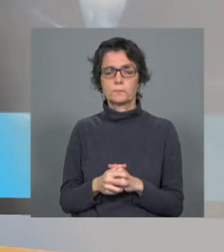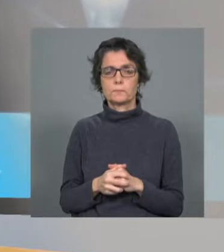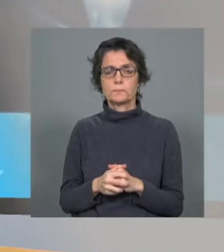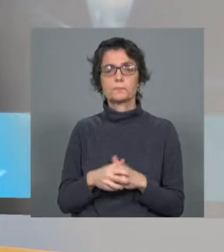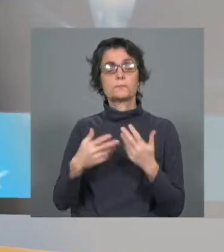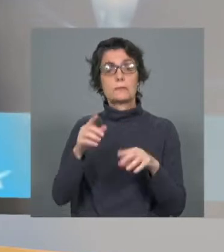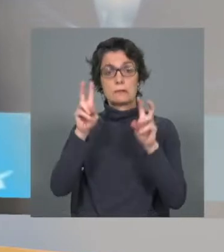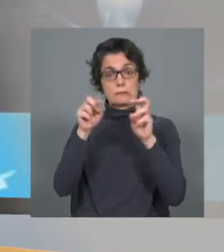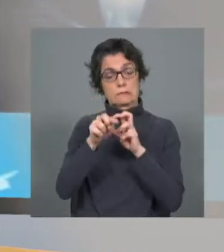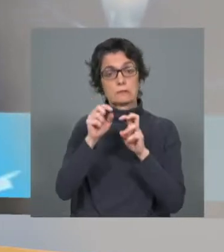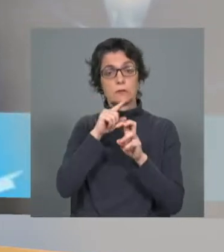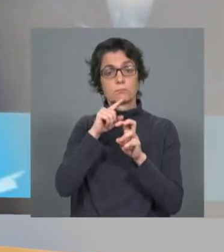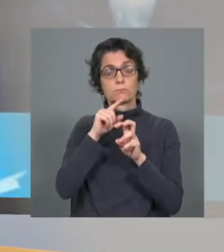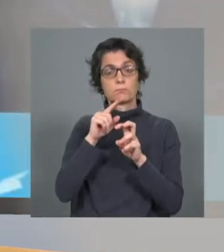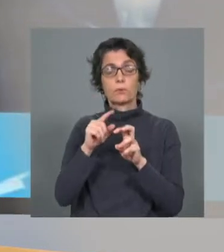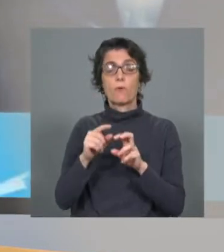Temas que pode acompanhar em